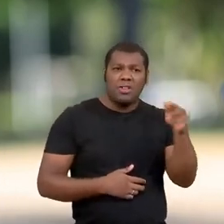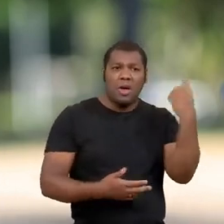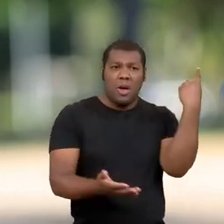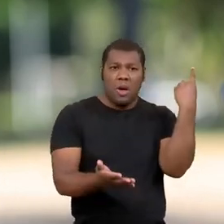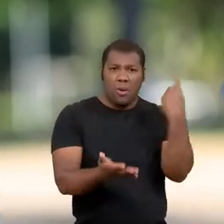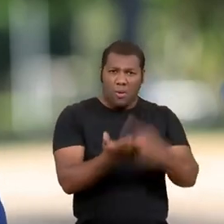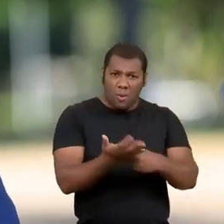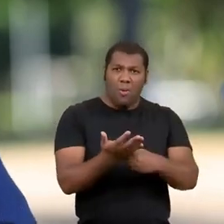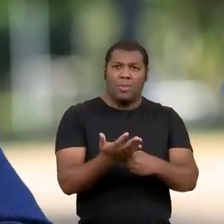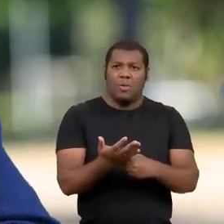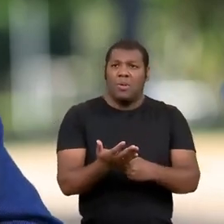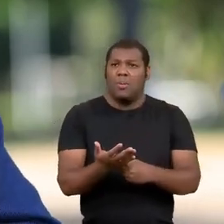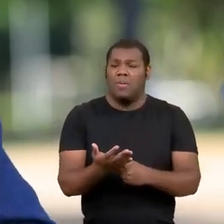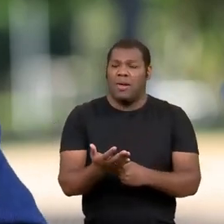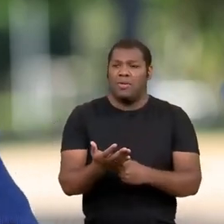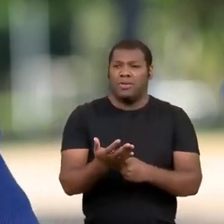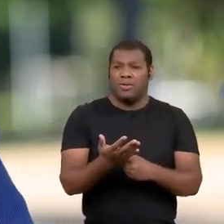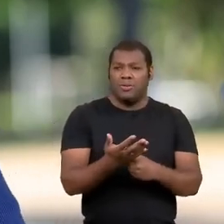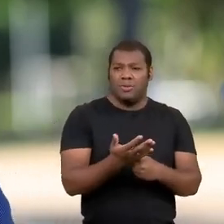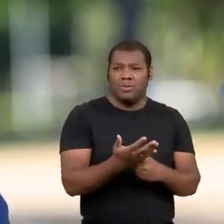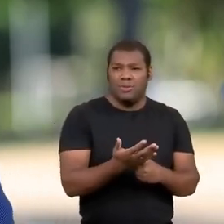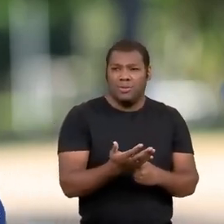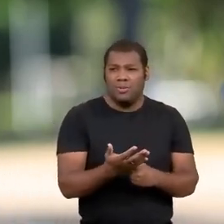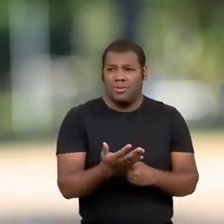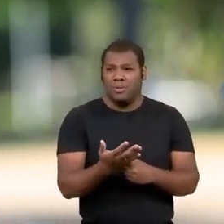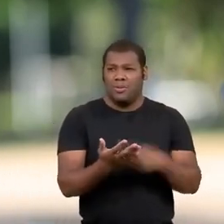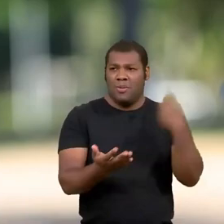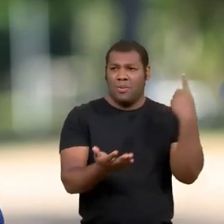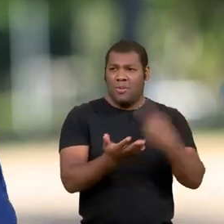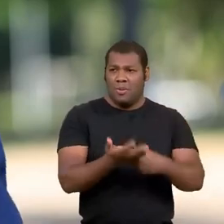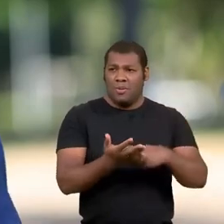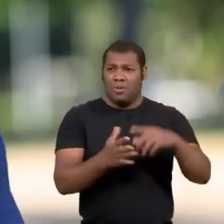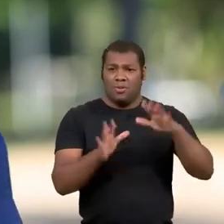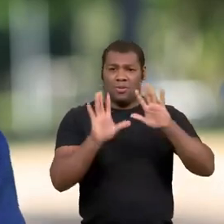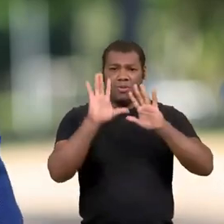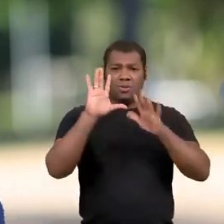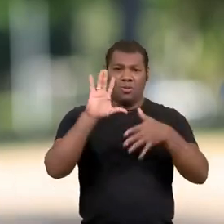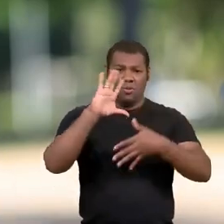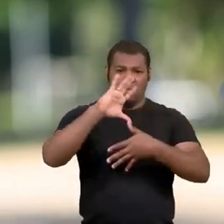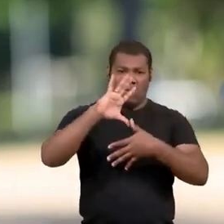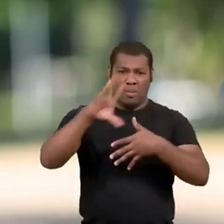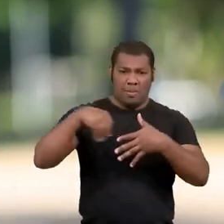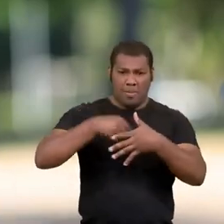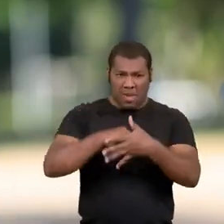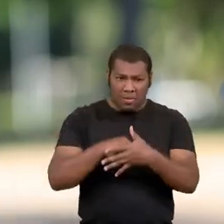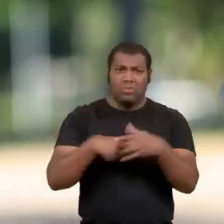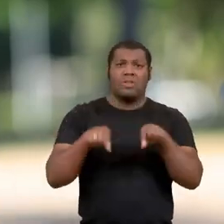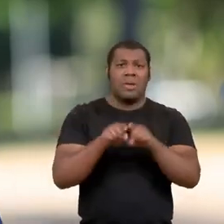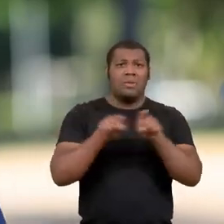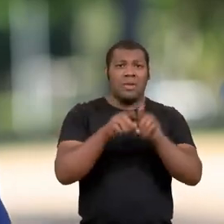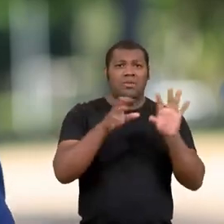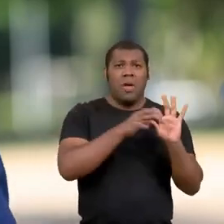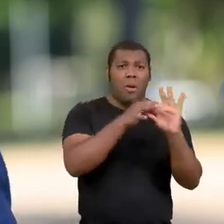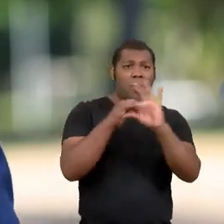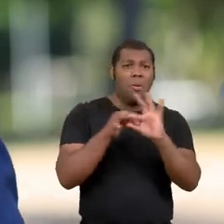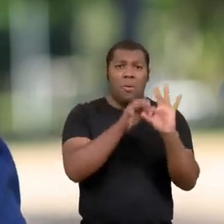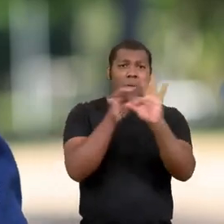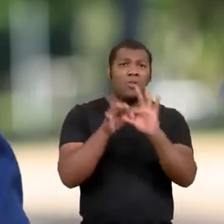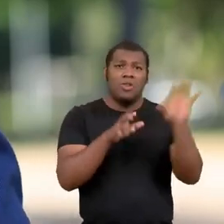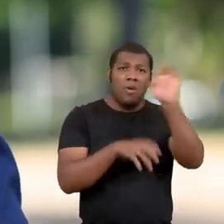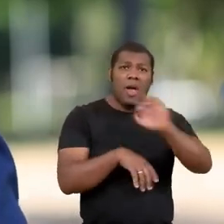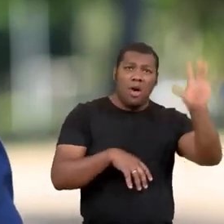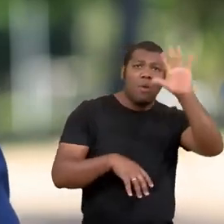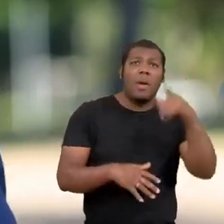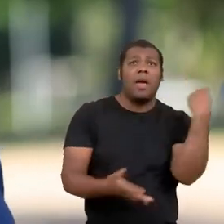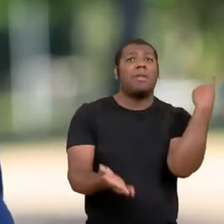europeia ou seja União Europeia não pode tentar ameaçar o Mercosul de polícia o Mercosul não cumprir isso ou aquilo olha